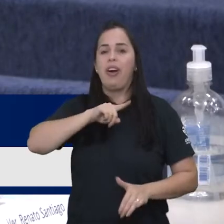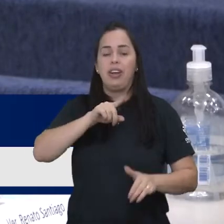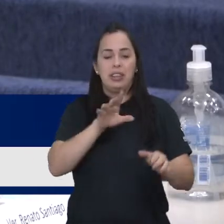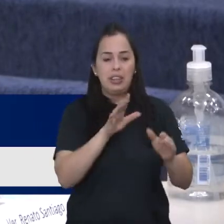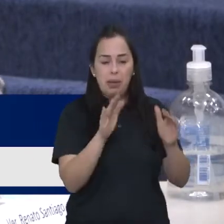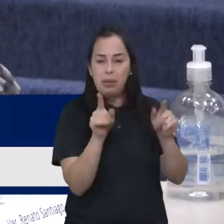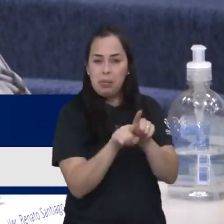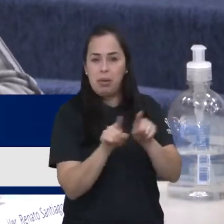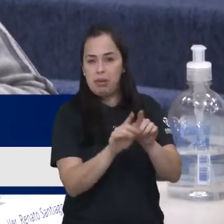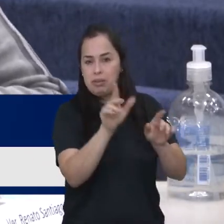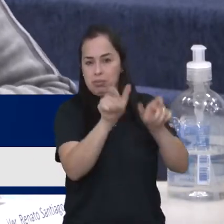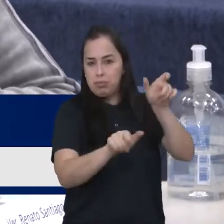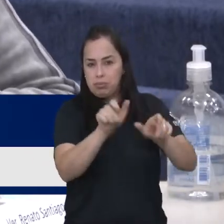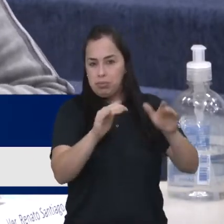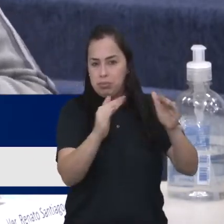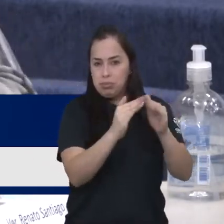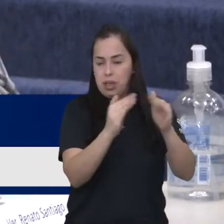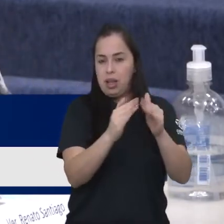moradores,